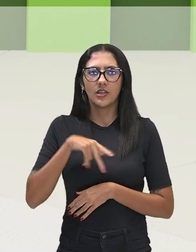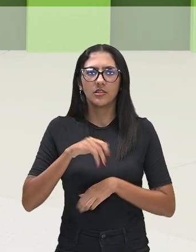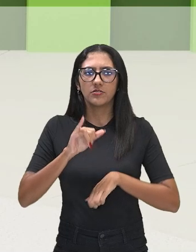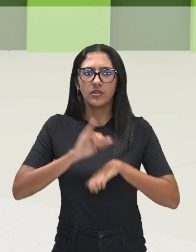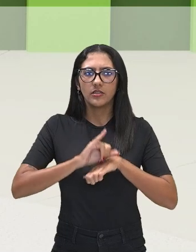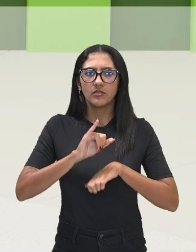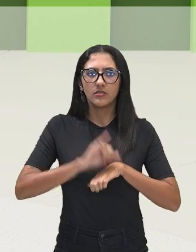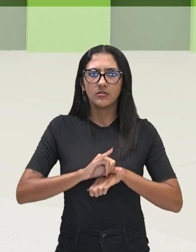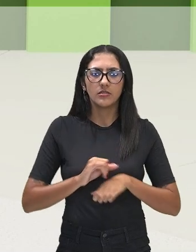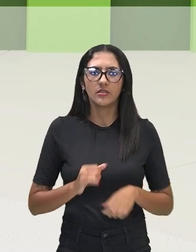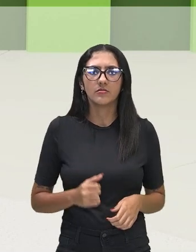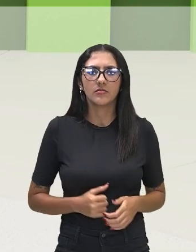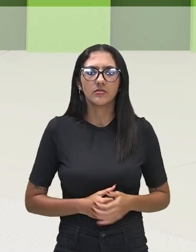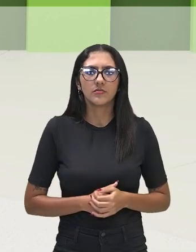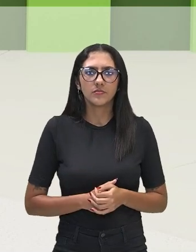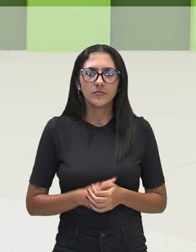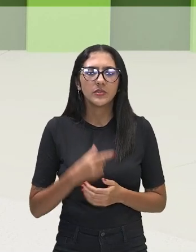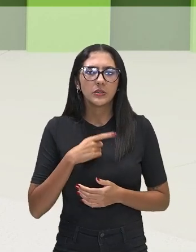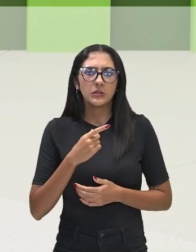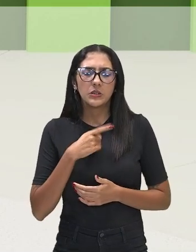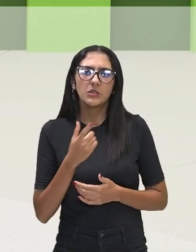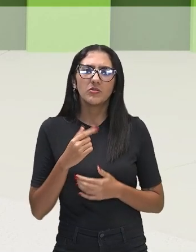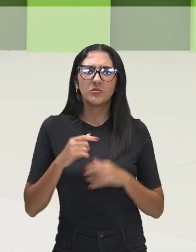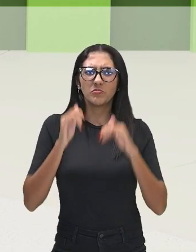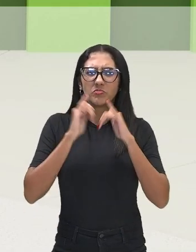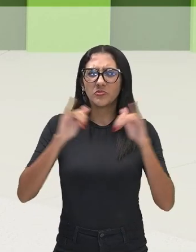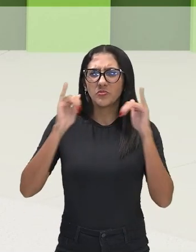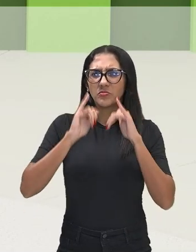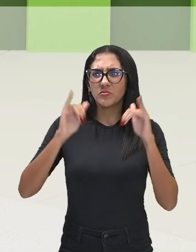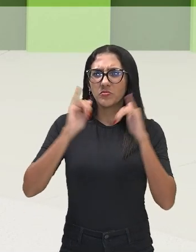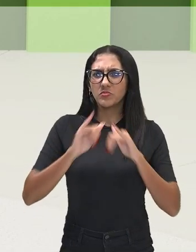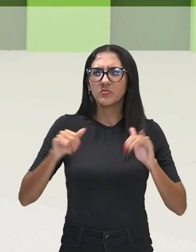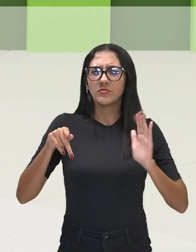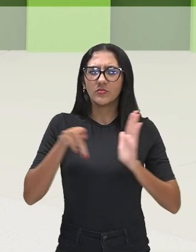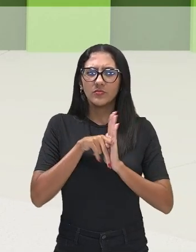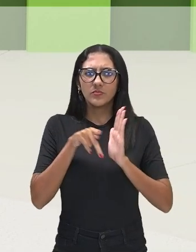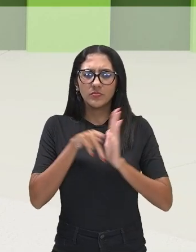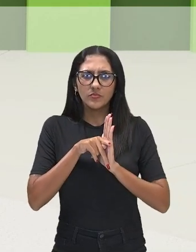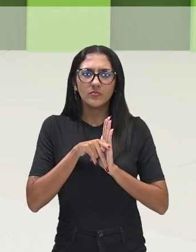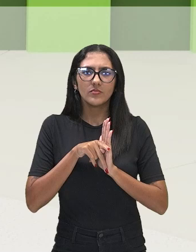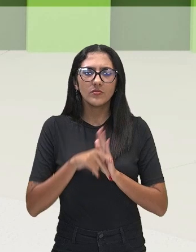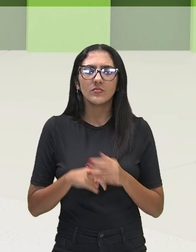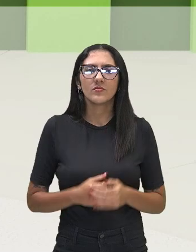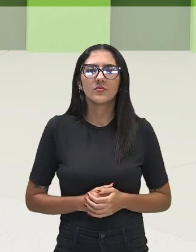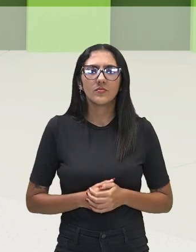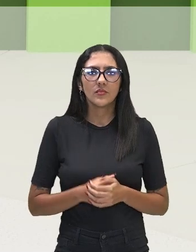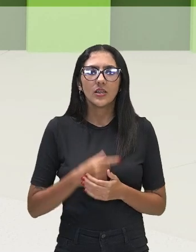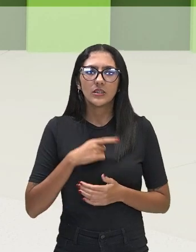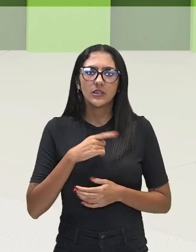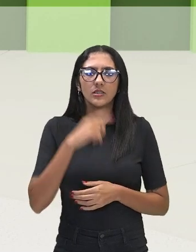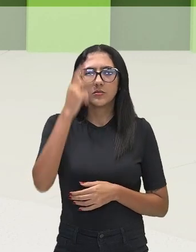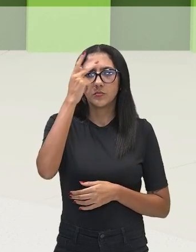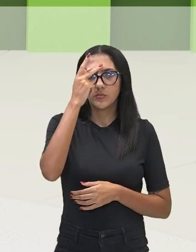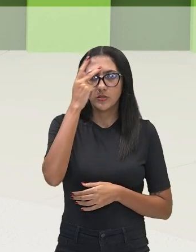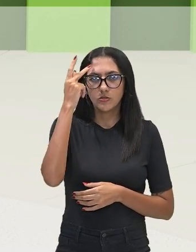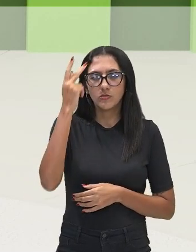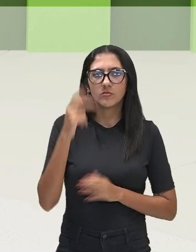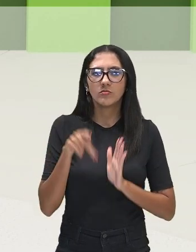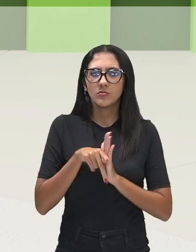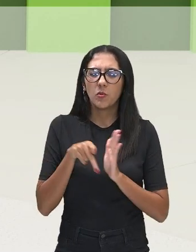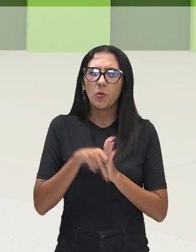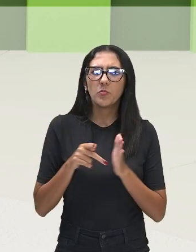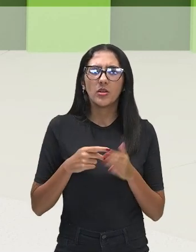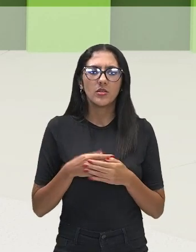uma rebeldia popular, né, contra os agentes que vacinavam contra a